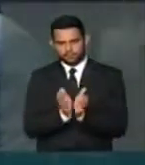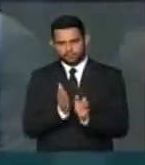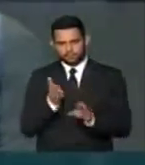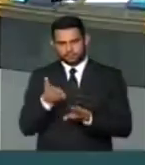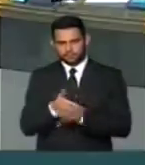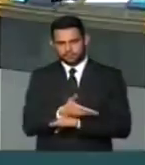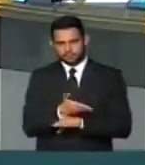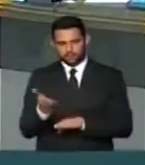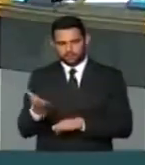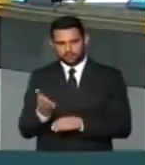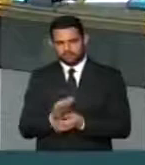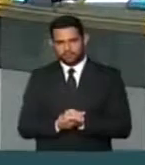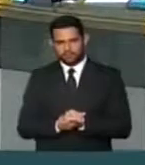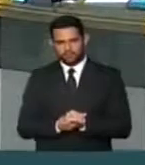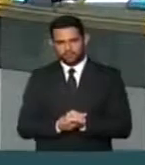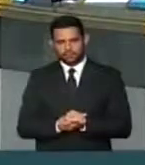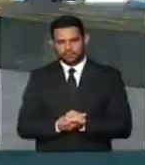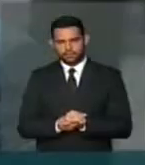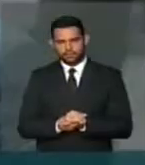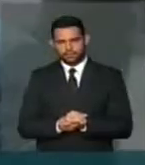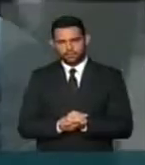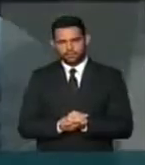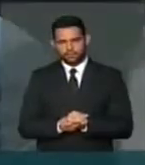passagem neste parlamento.